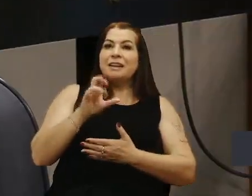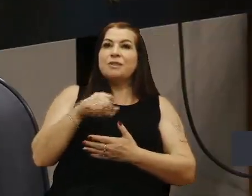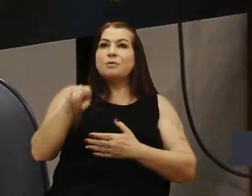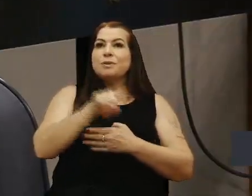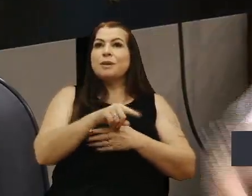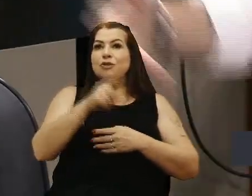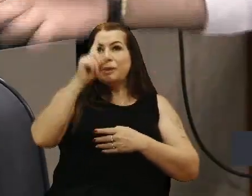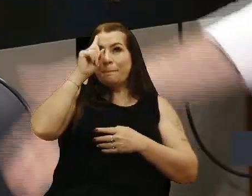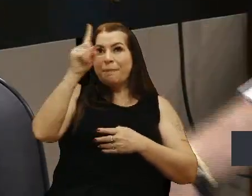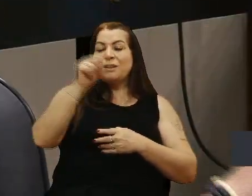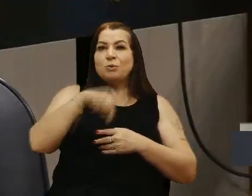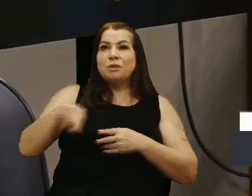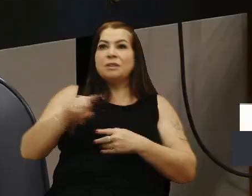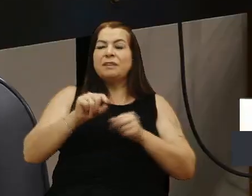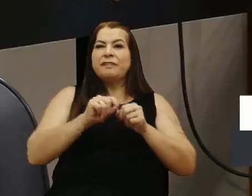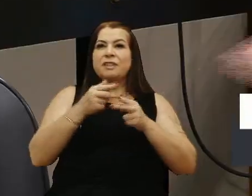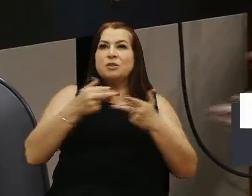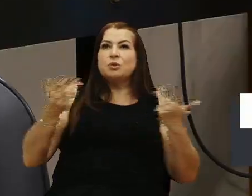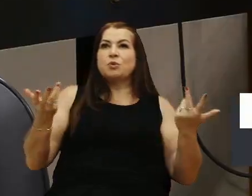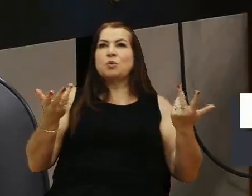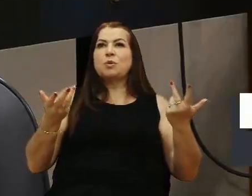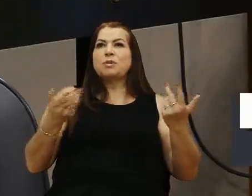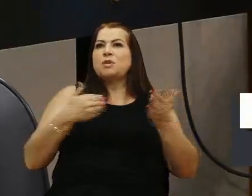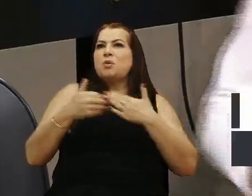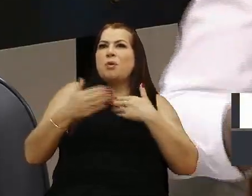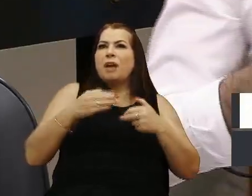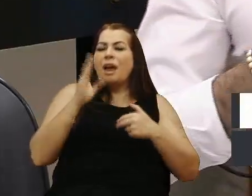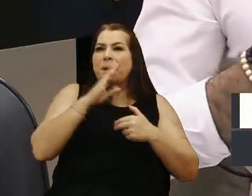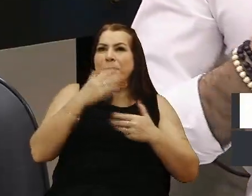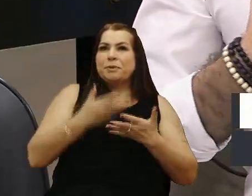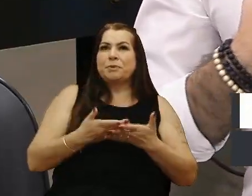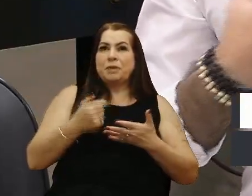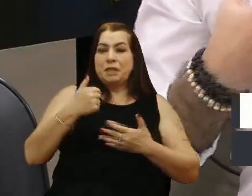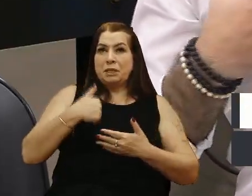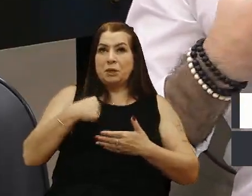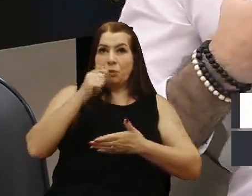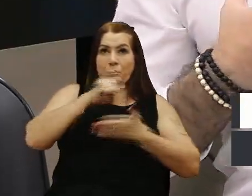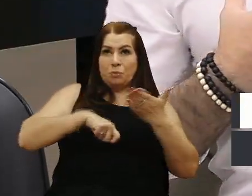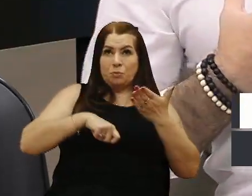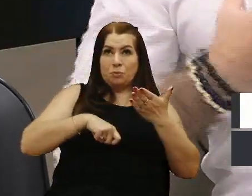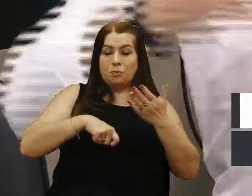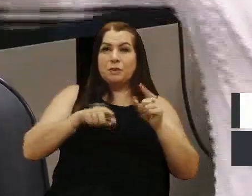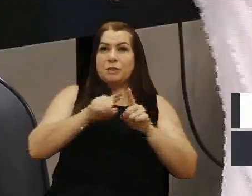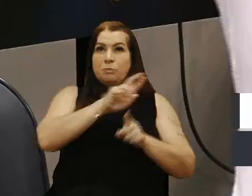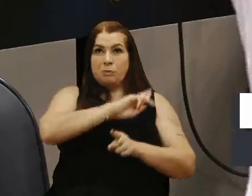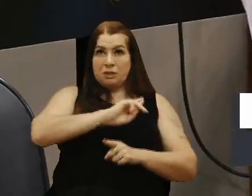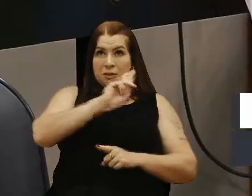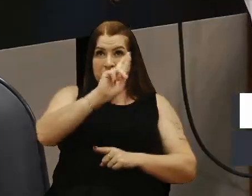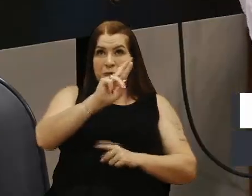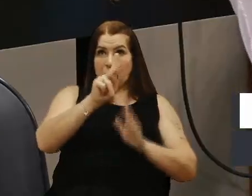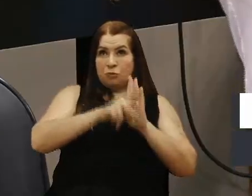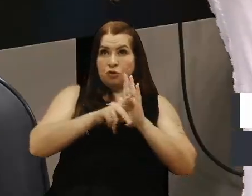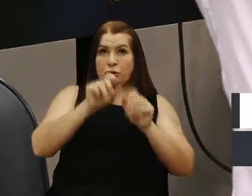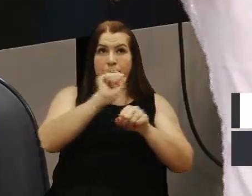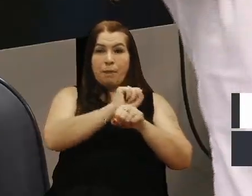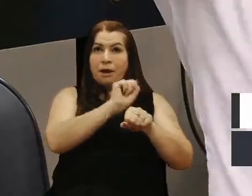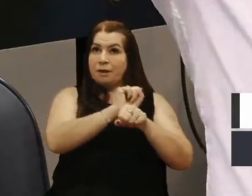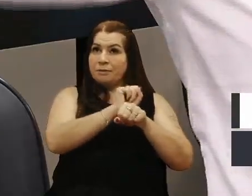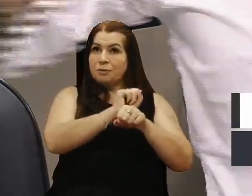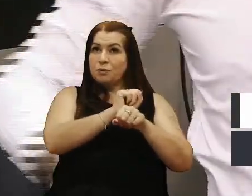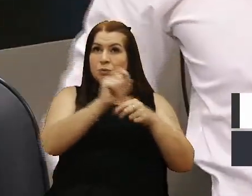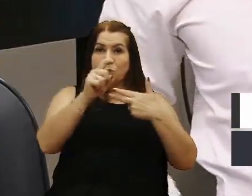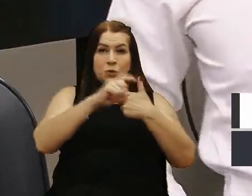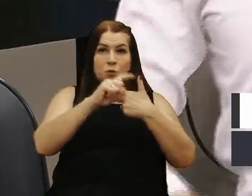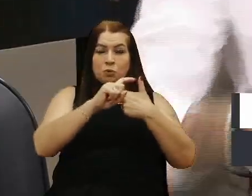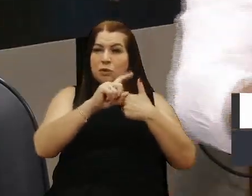que mandam aqui, fazem as coisas toque de caixa. Eu protocolei, eu represento as pessoas, eu tenho um projeto meu parado, que o Executivo não faz